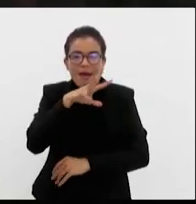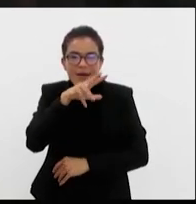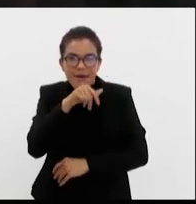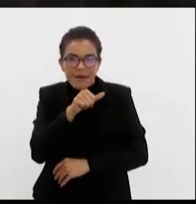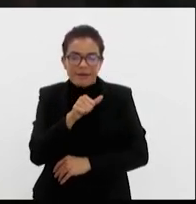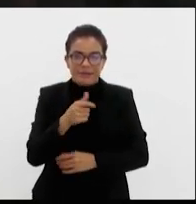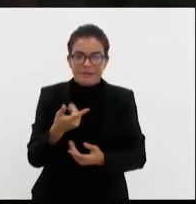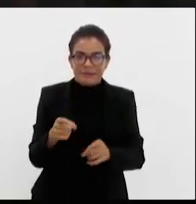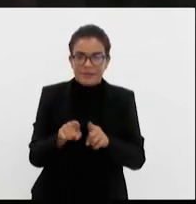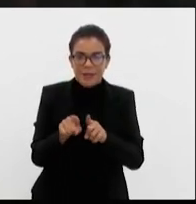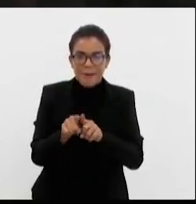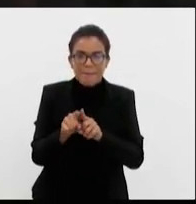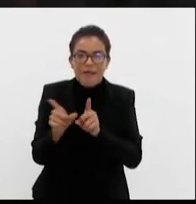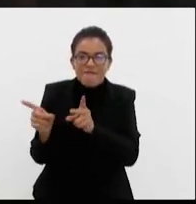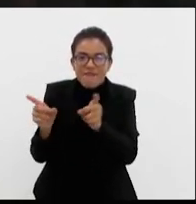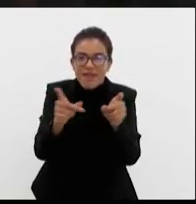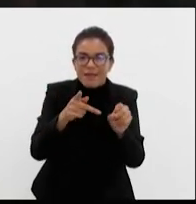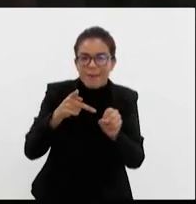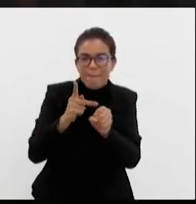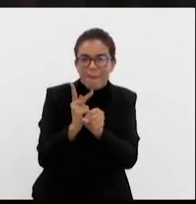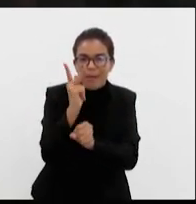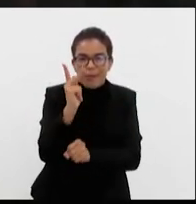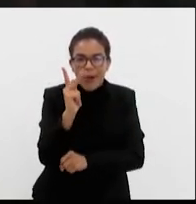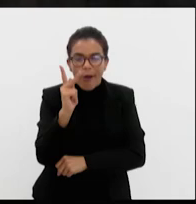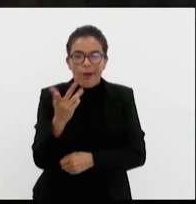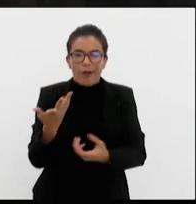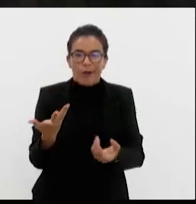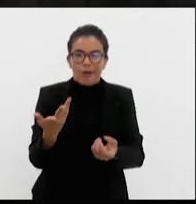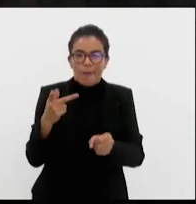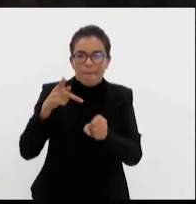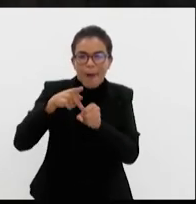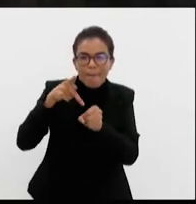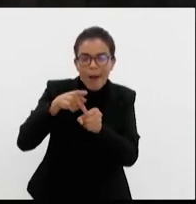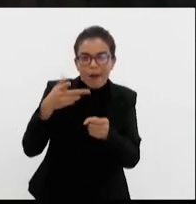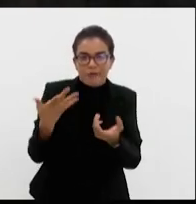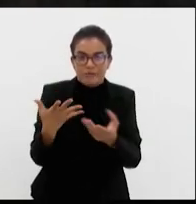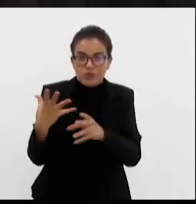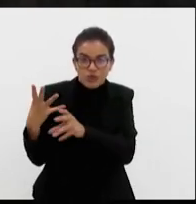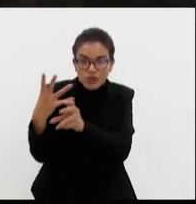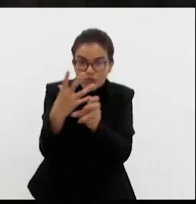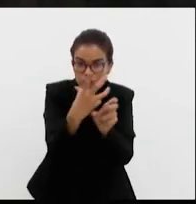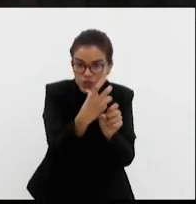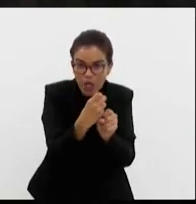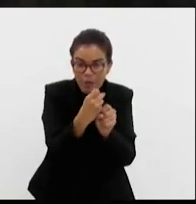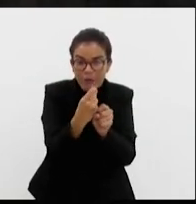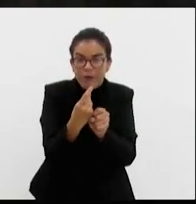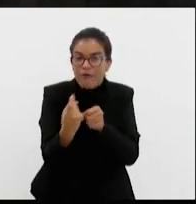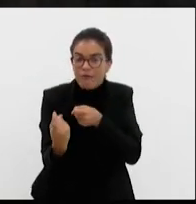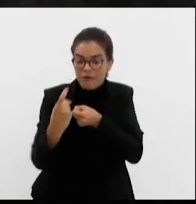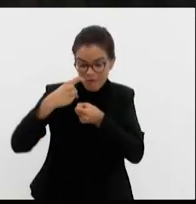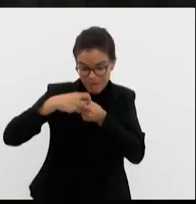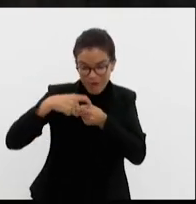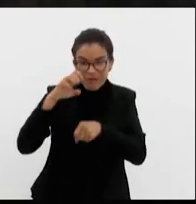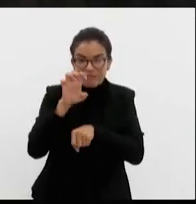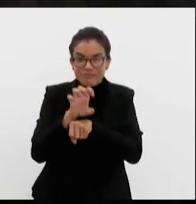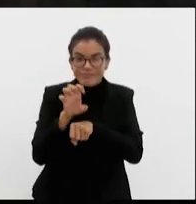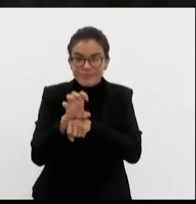royalties, participações especiais, né, se somar isso tudo, só retorna para o nosso